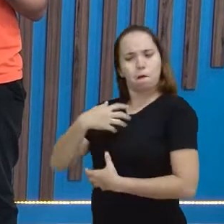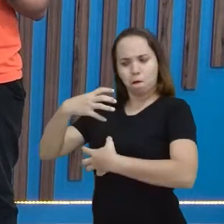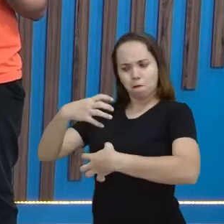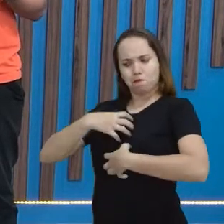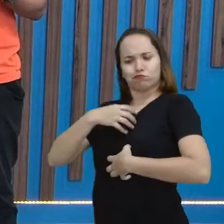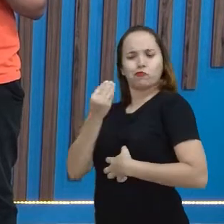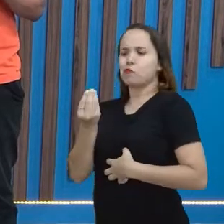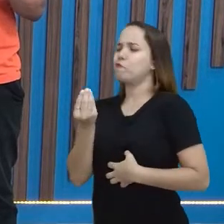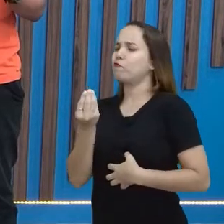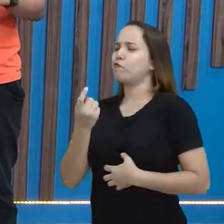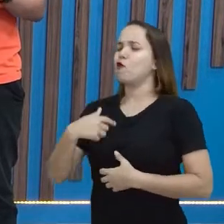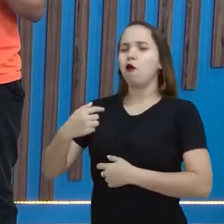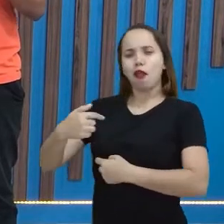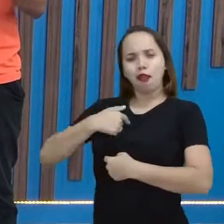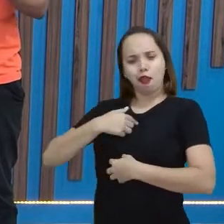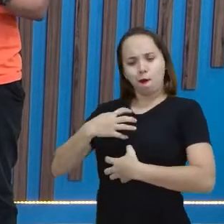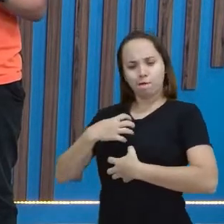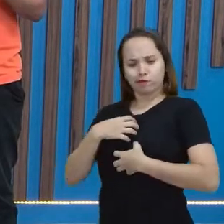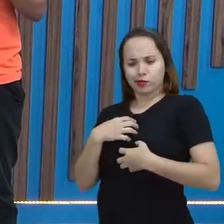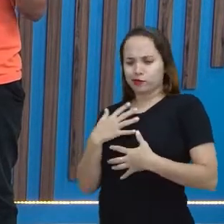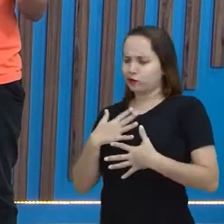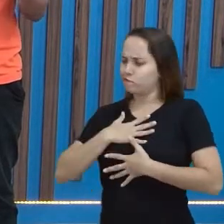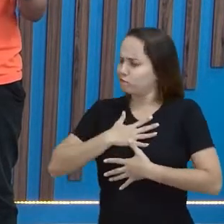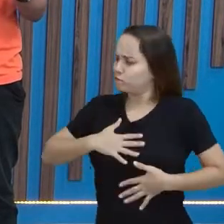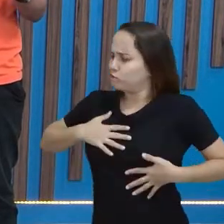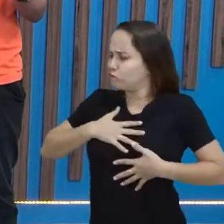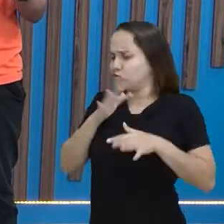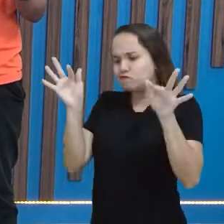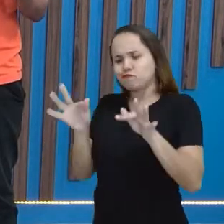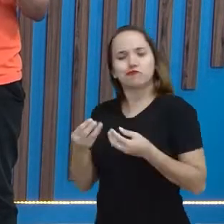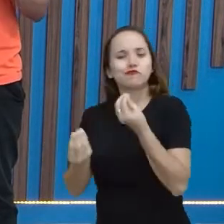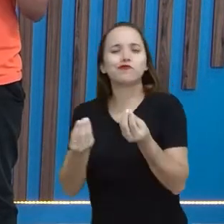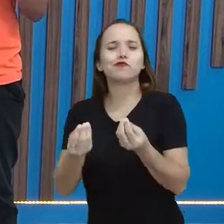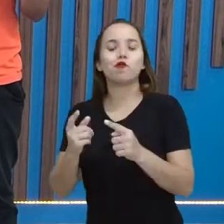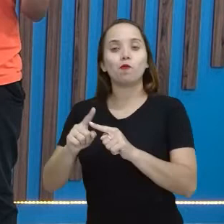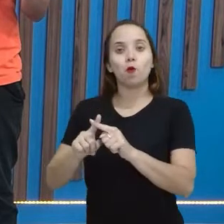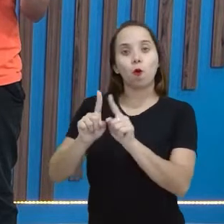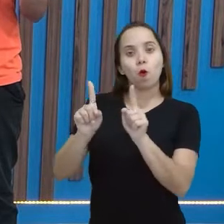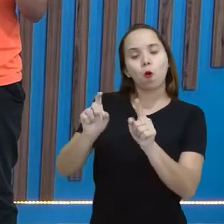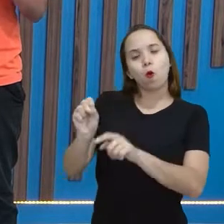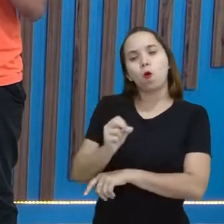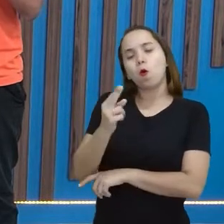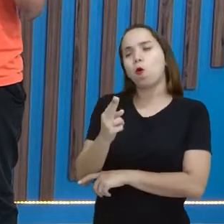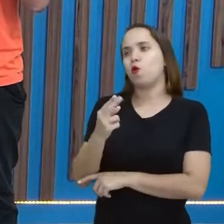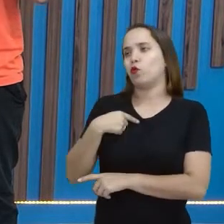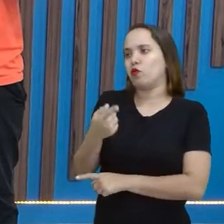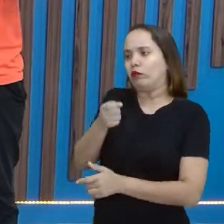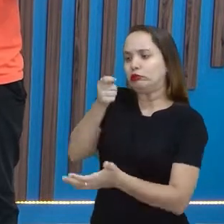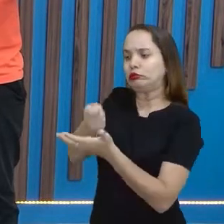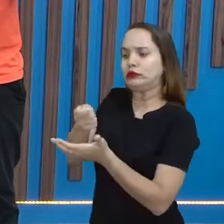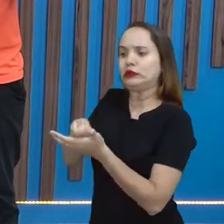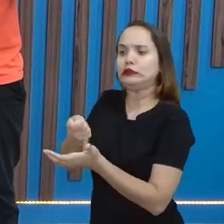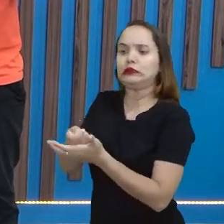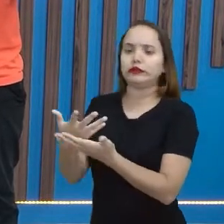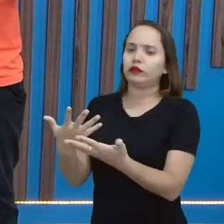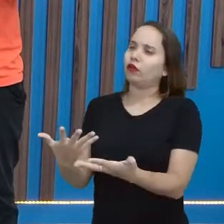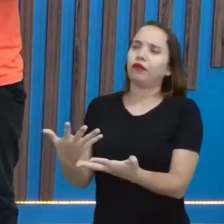não simplesmente sair cumprindo ou se estabelecendo, né, de uma forma assim,